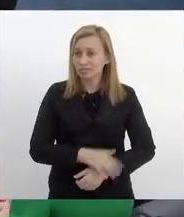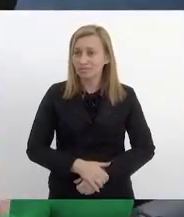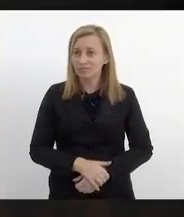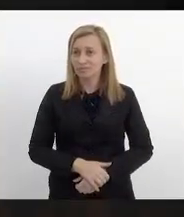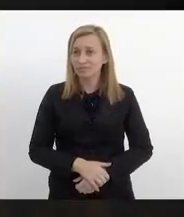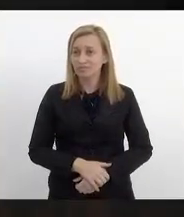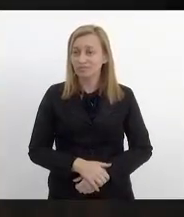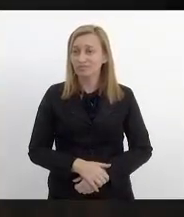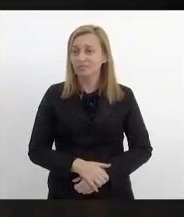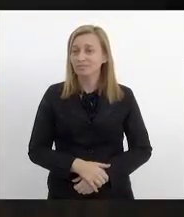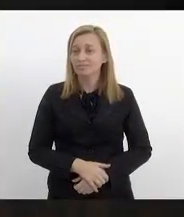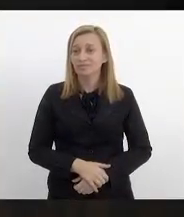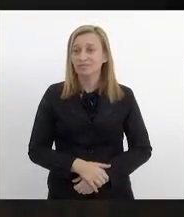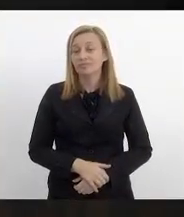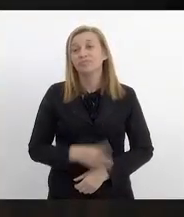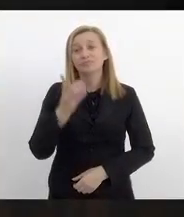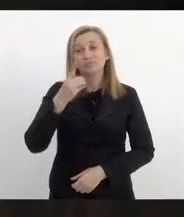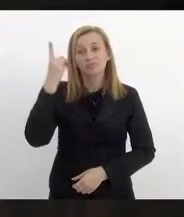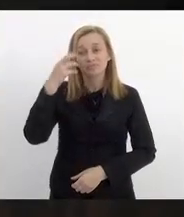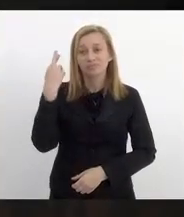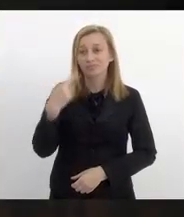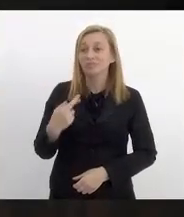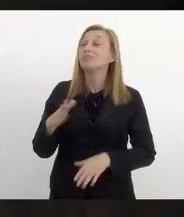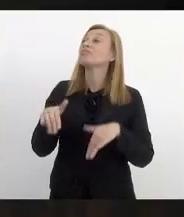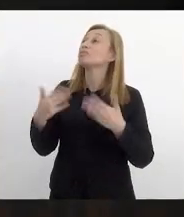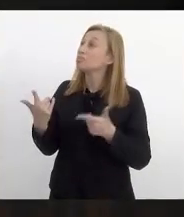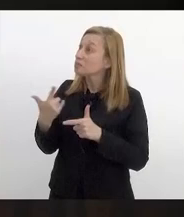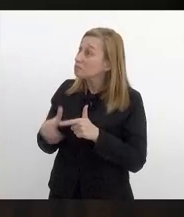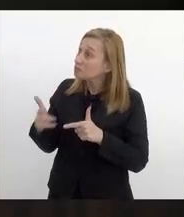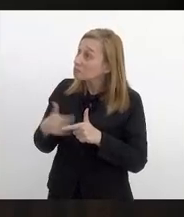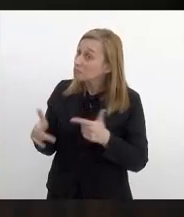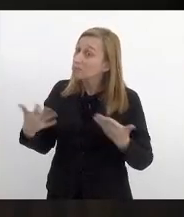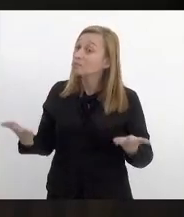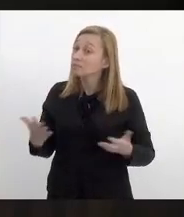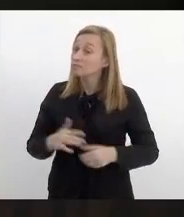Mas não é. Deputada Renata, qual foi o problema?